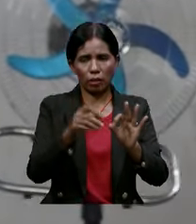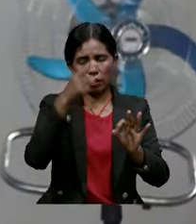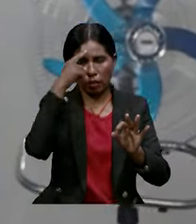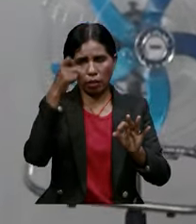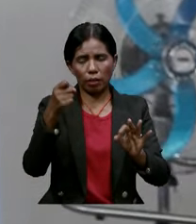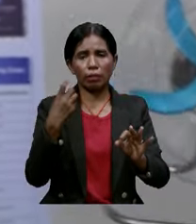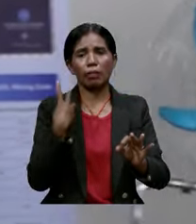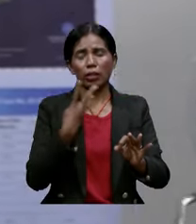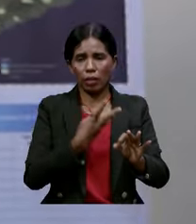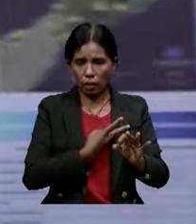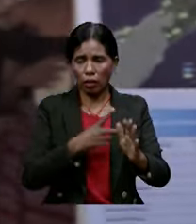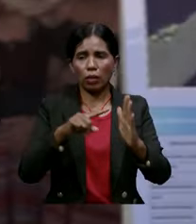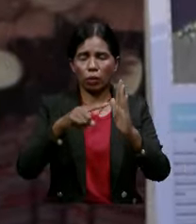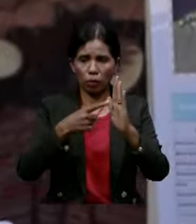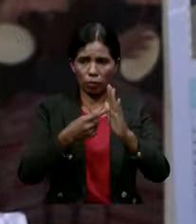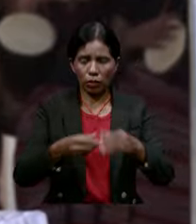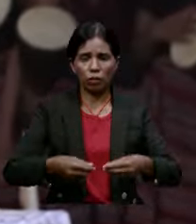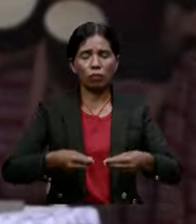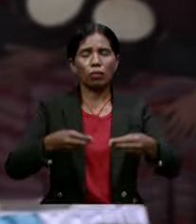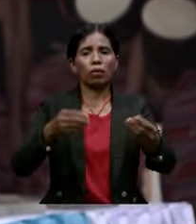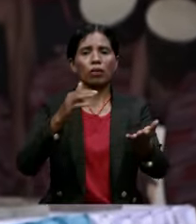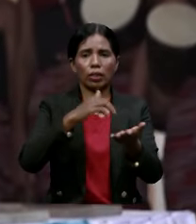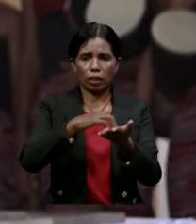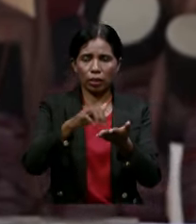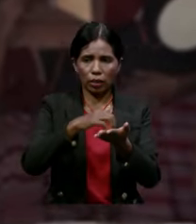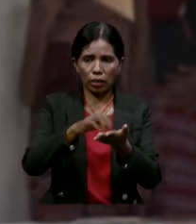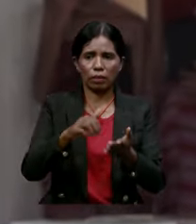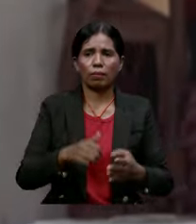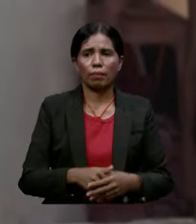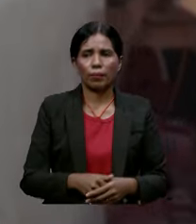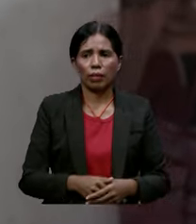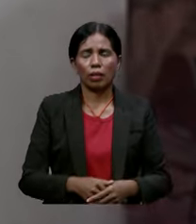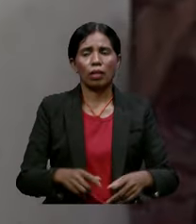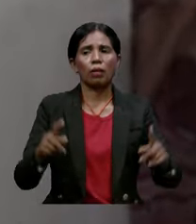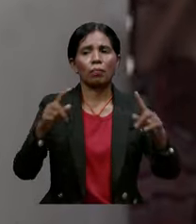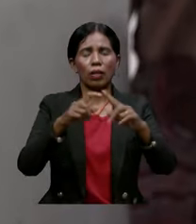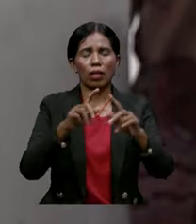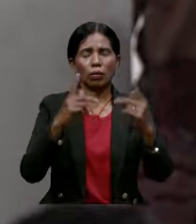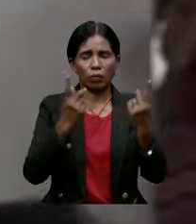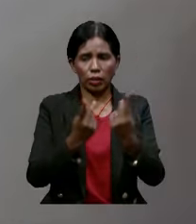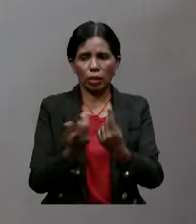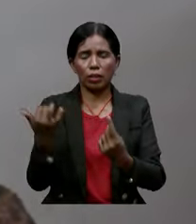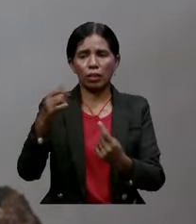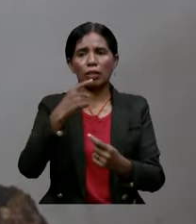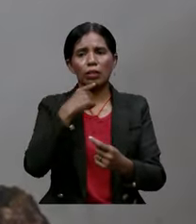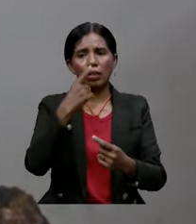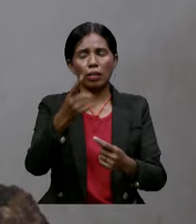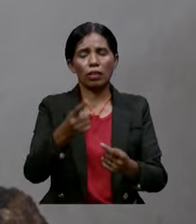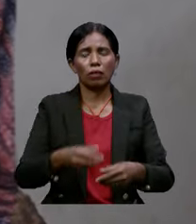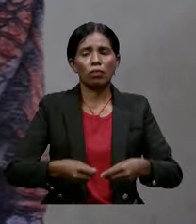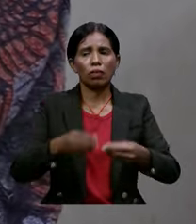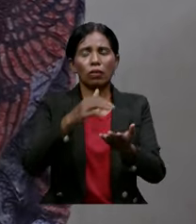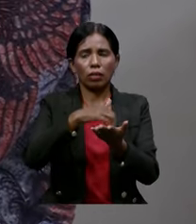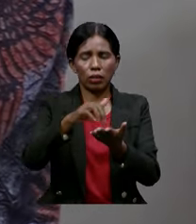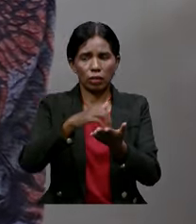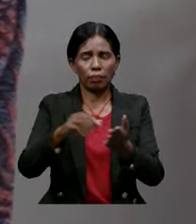está uma for licença para a companhia ser o entendimento, licença